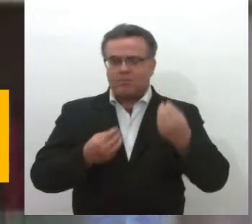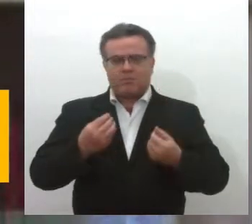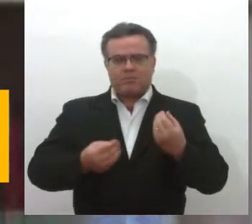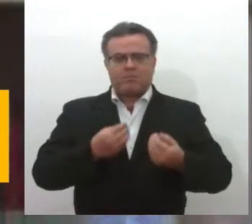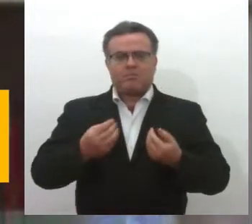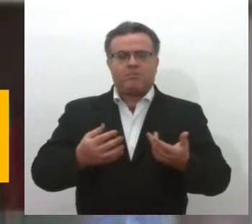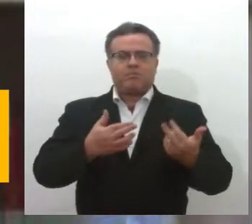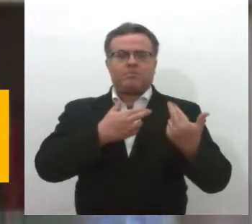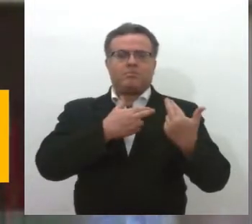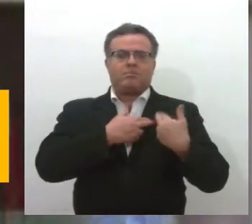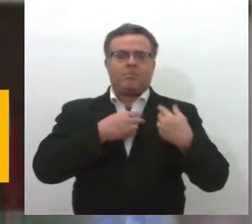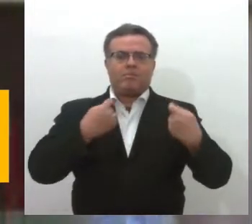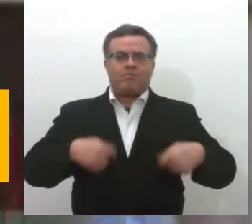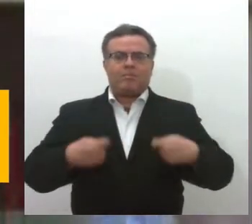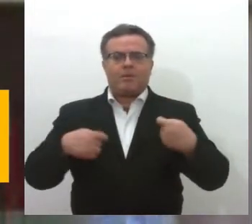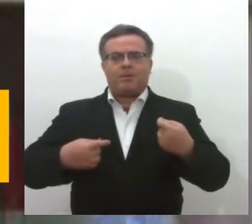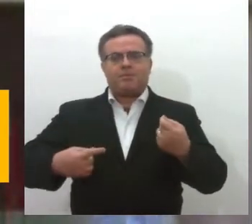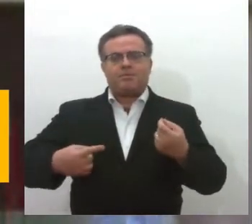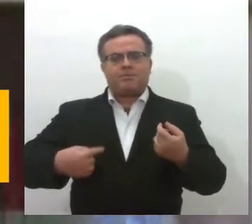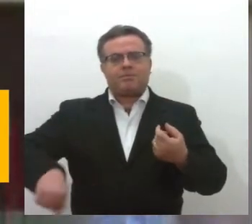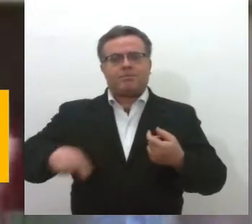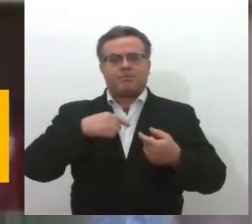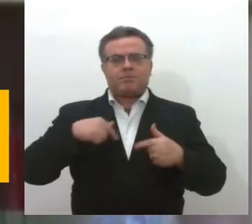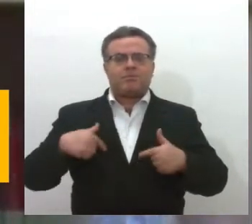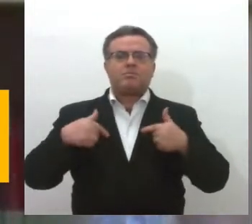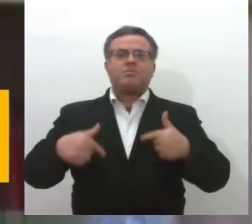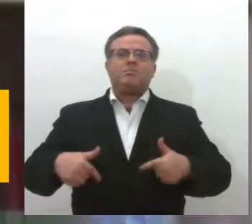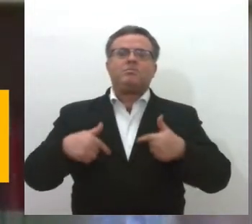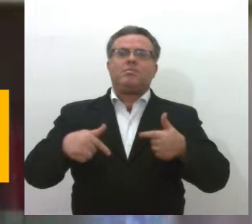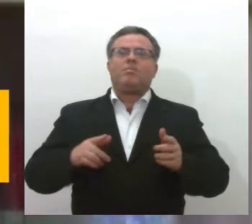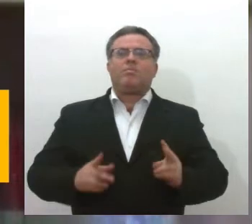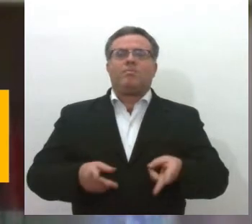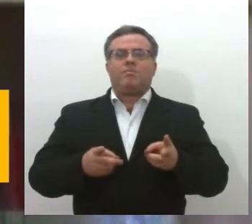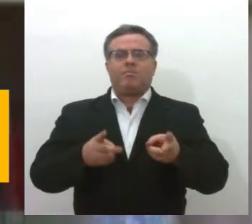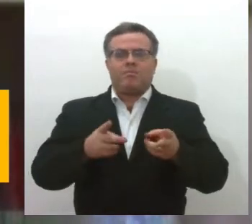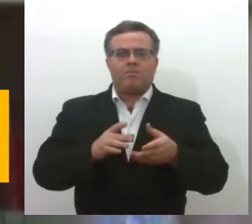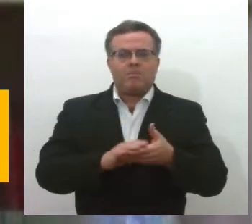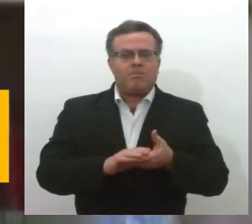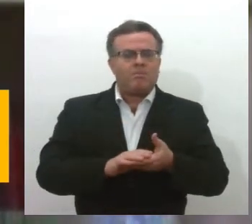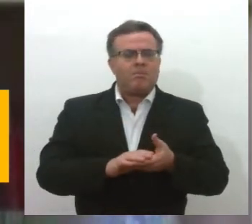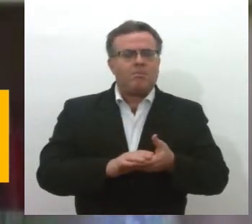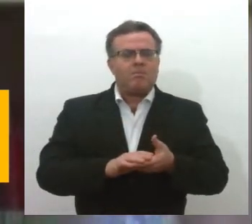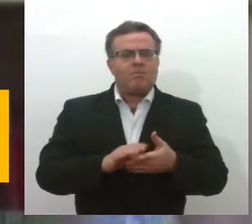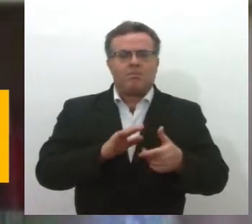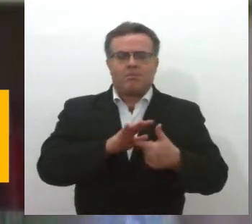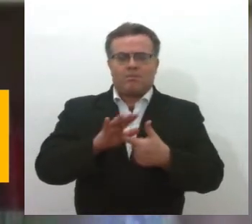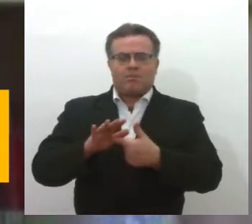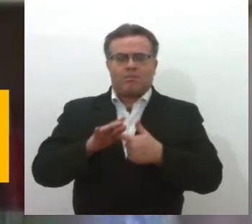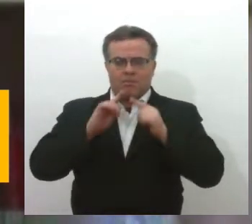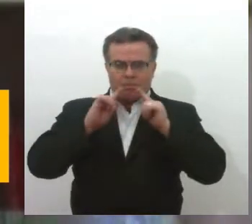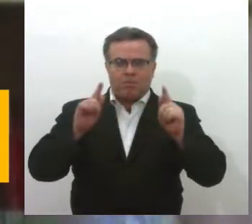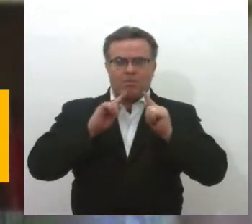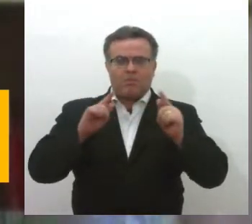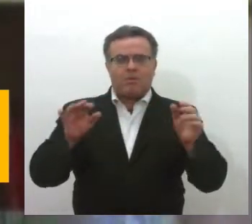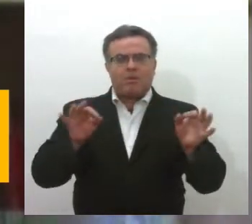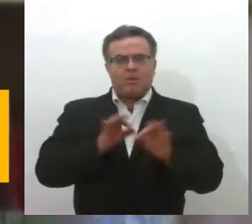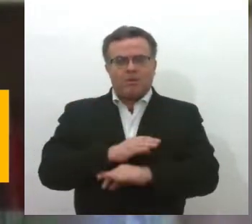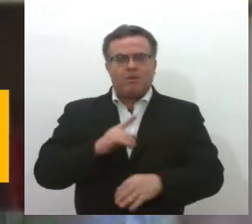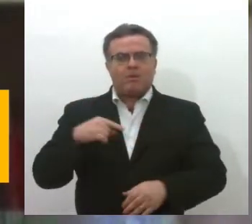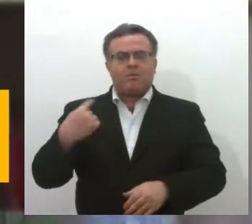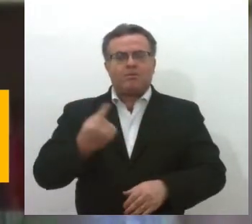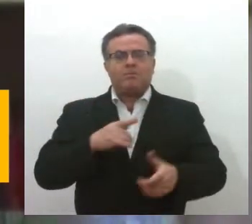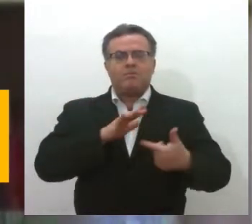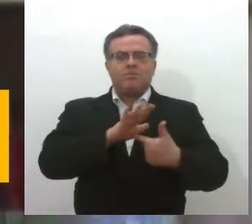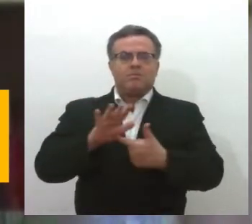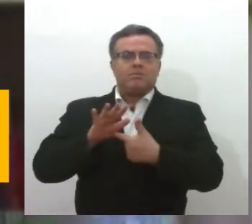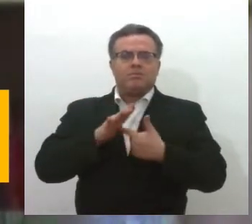no sentido de que nós que estamos militando na temática venhamos a efetuar essas denúncias. No entanto, a gente alerta a população